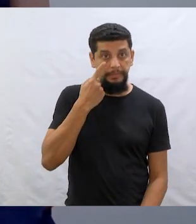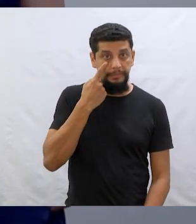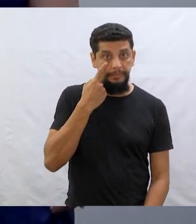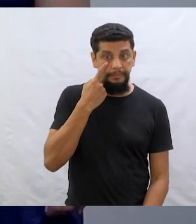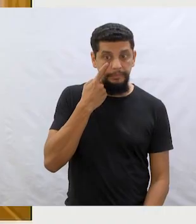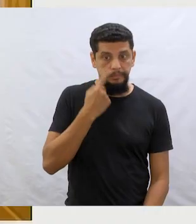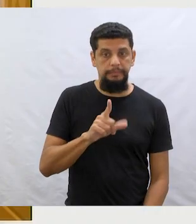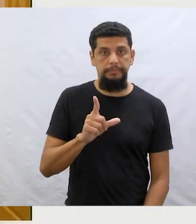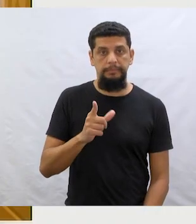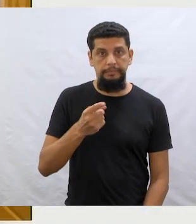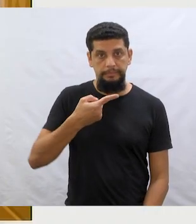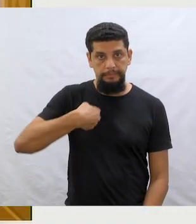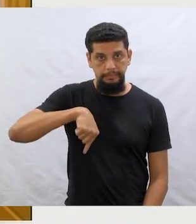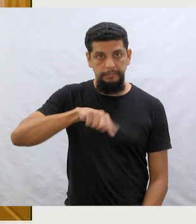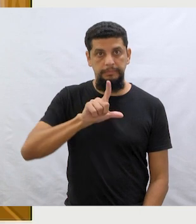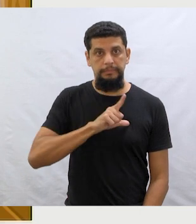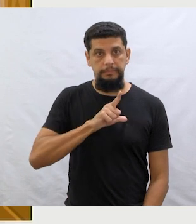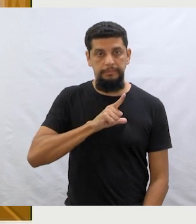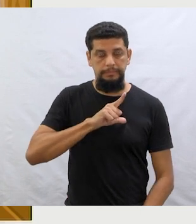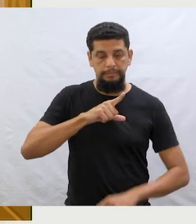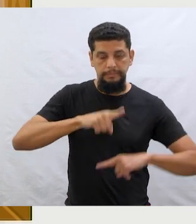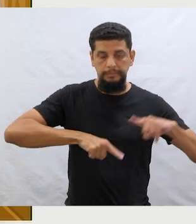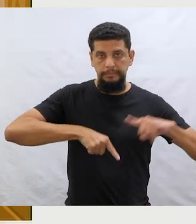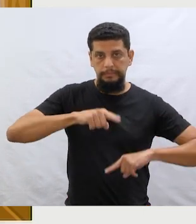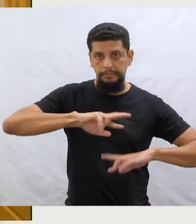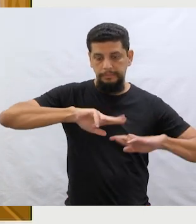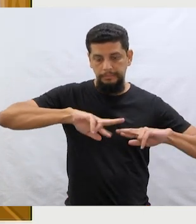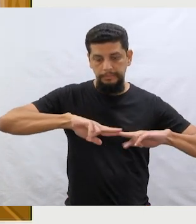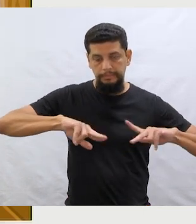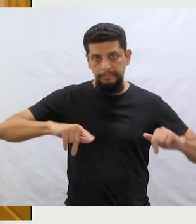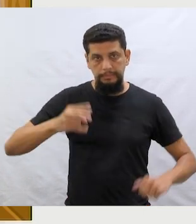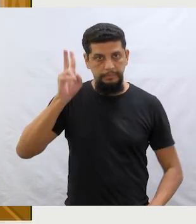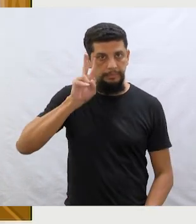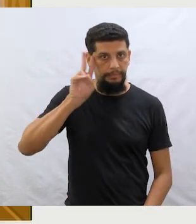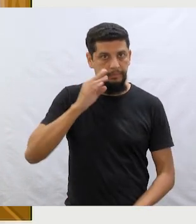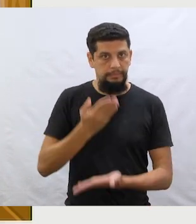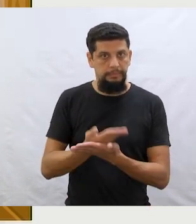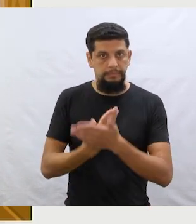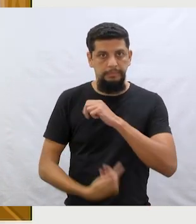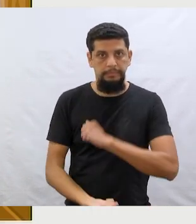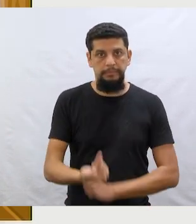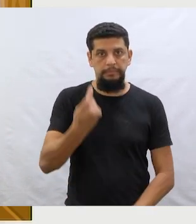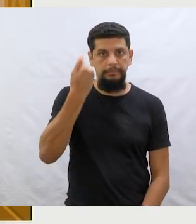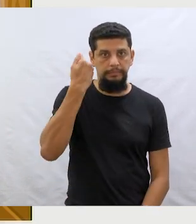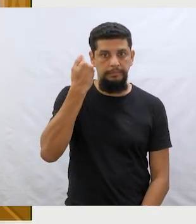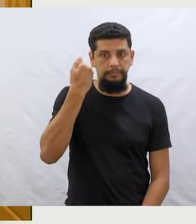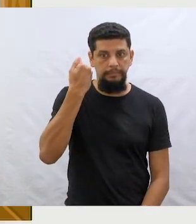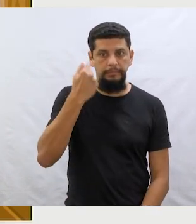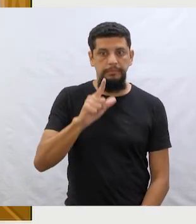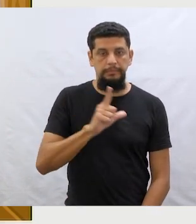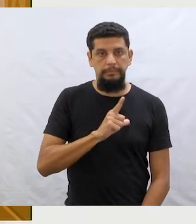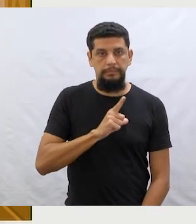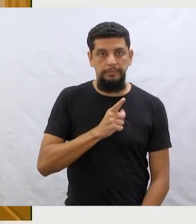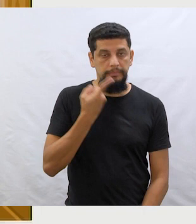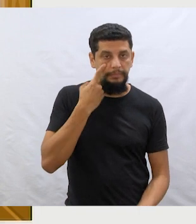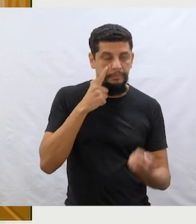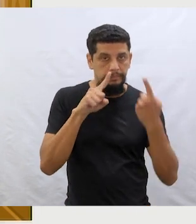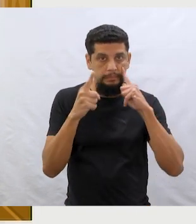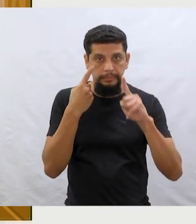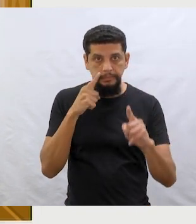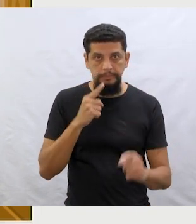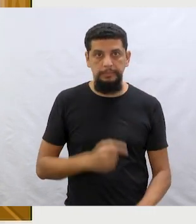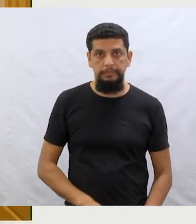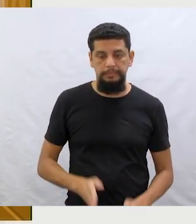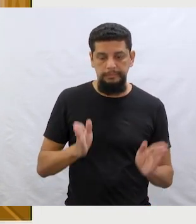Acompanhem aí. Nós vamos ter os materiais, recordar a aula anterior, vamos ter uma